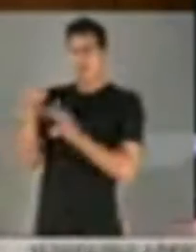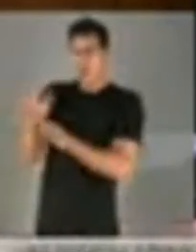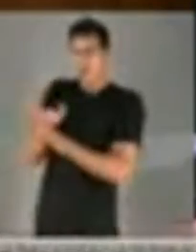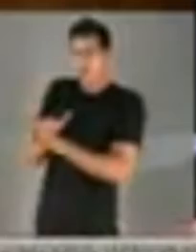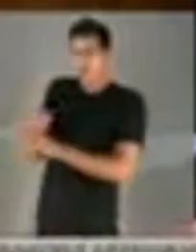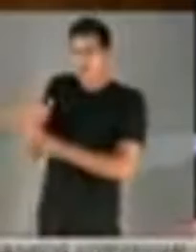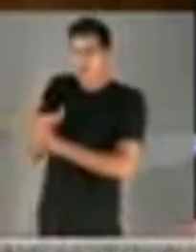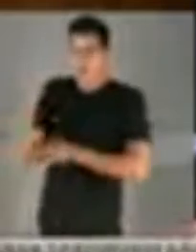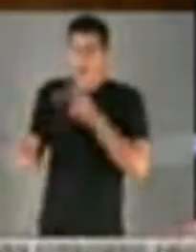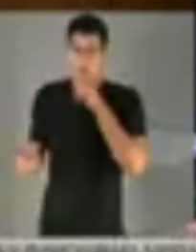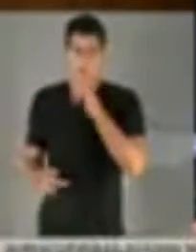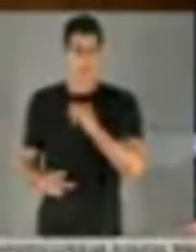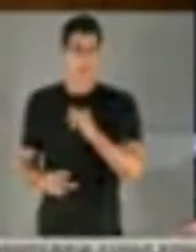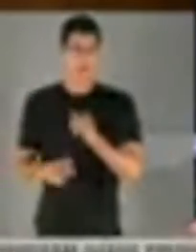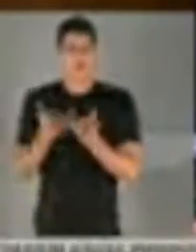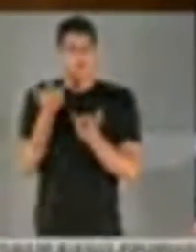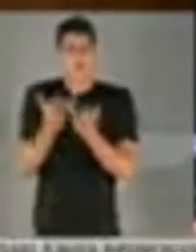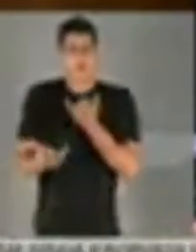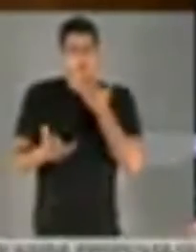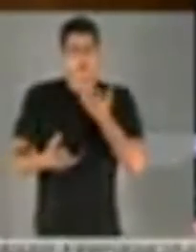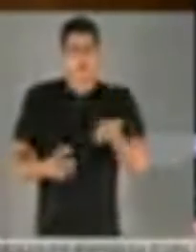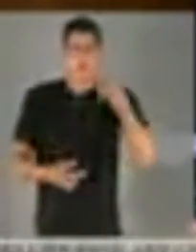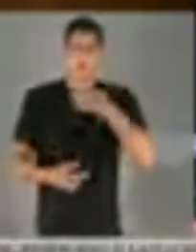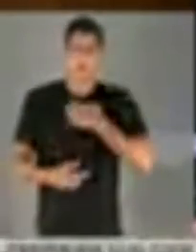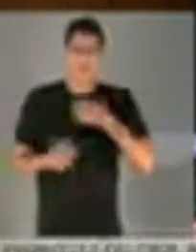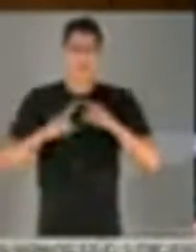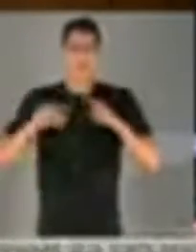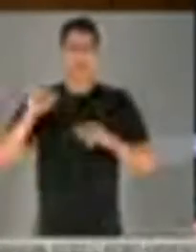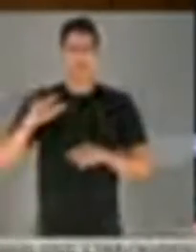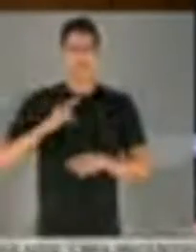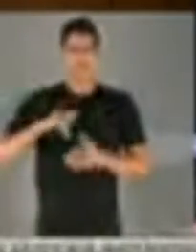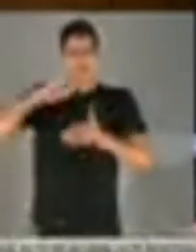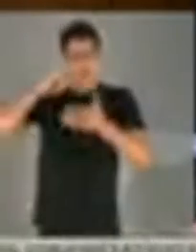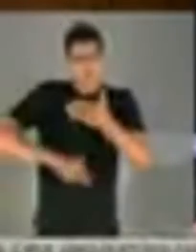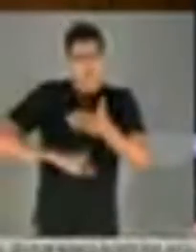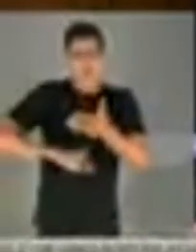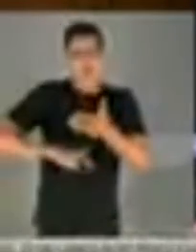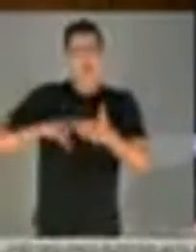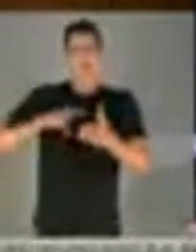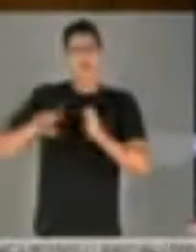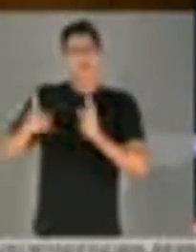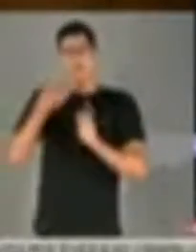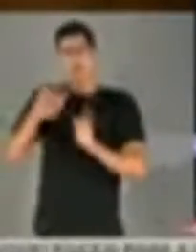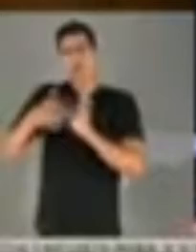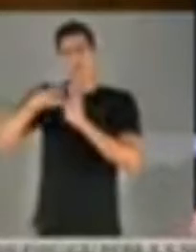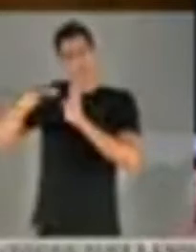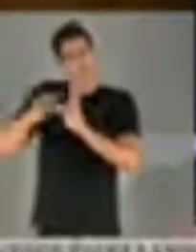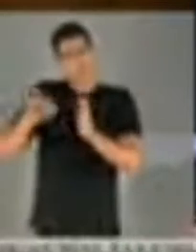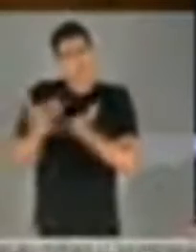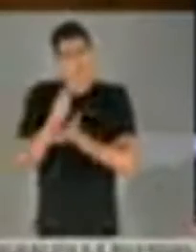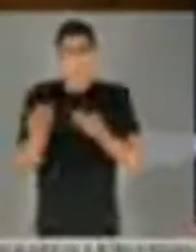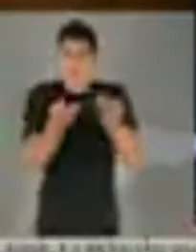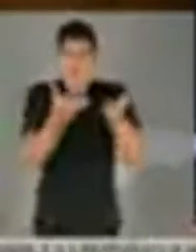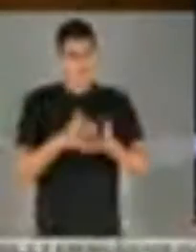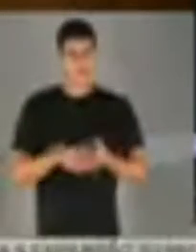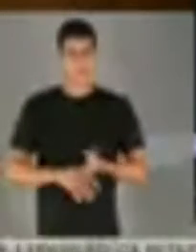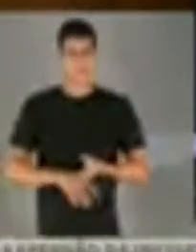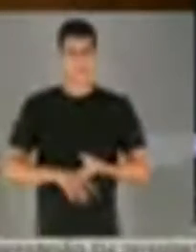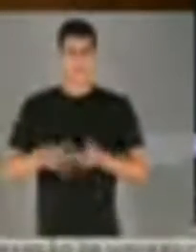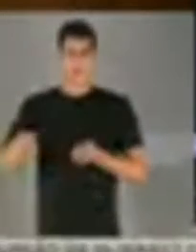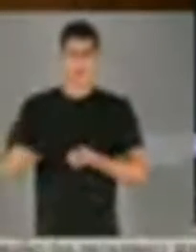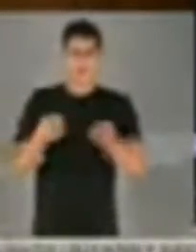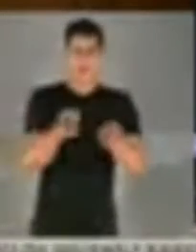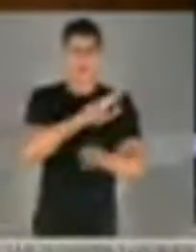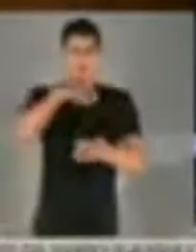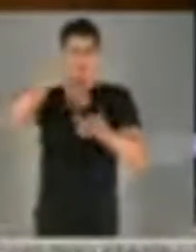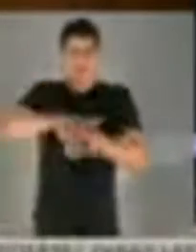pai. Não me parece que seja o melhor meio, mas se ele tiver documentos, ele apresenta o requerimento. Você nesse requerimento eu apresentei o requerimento, só estou pedindo